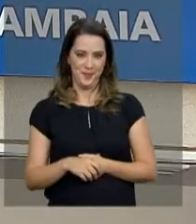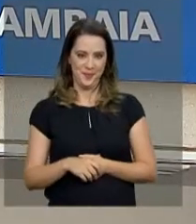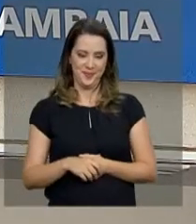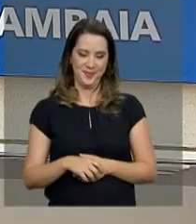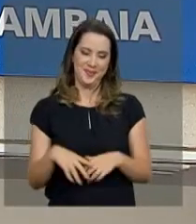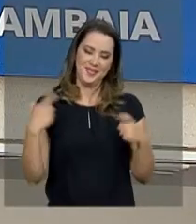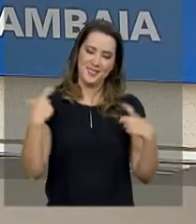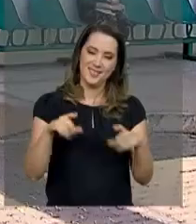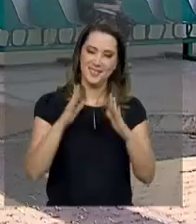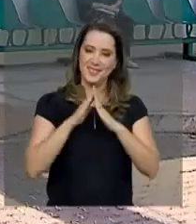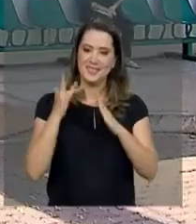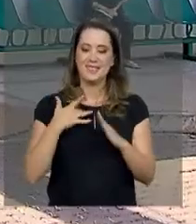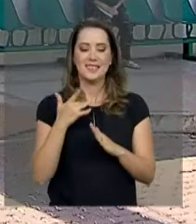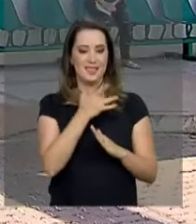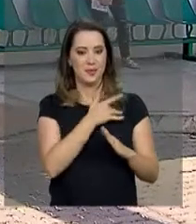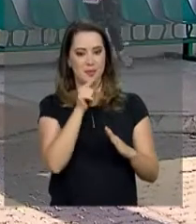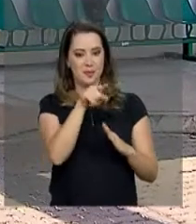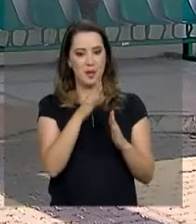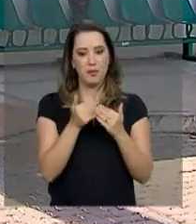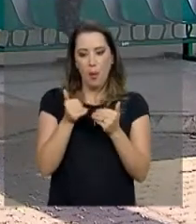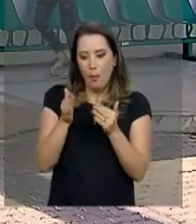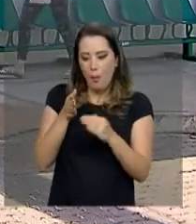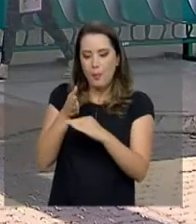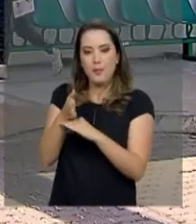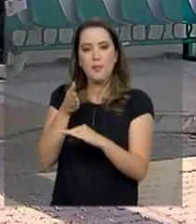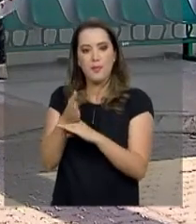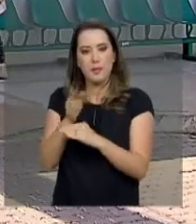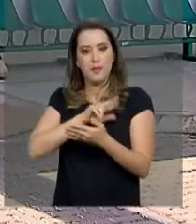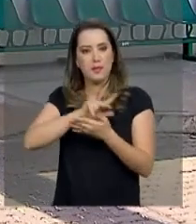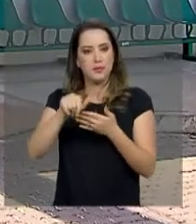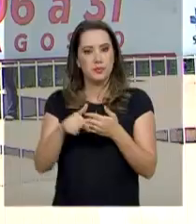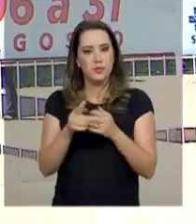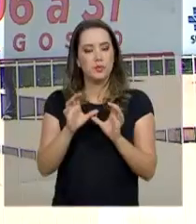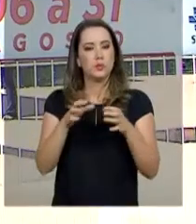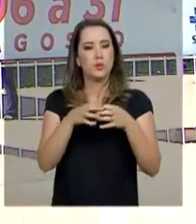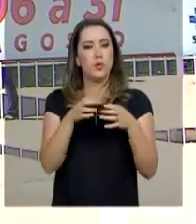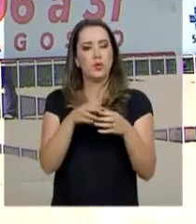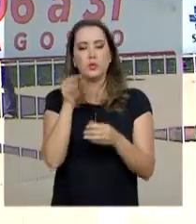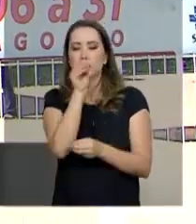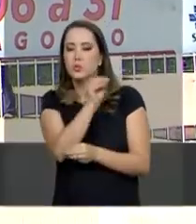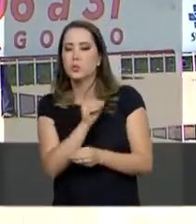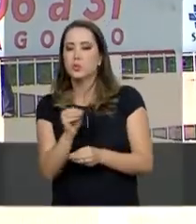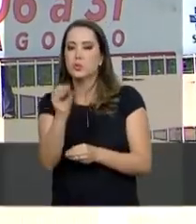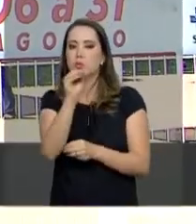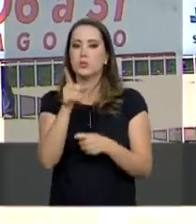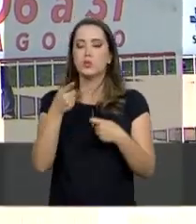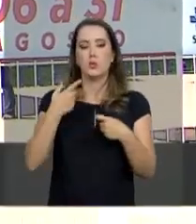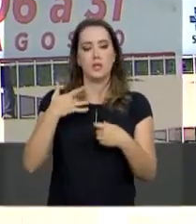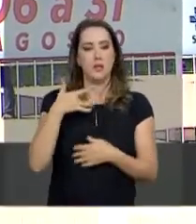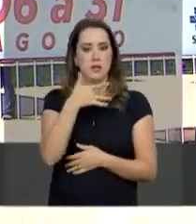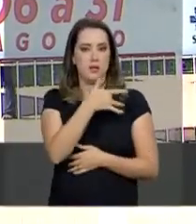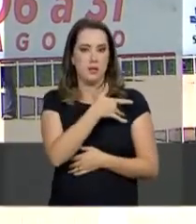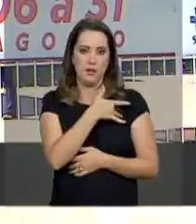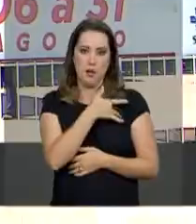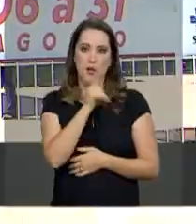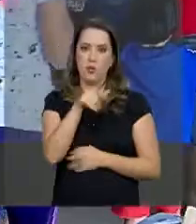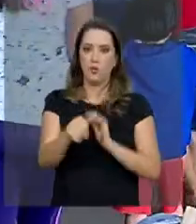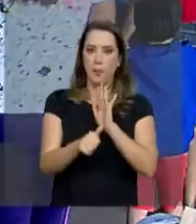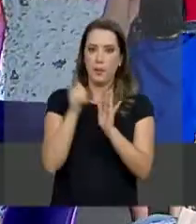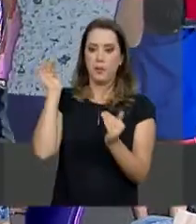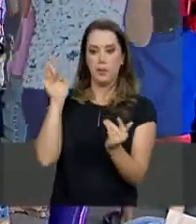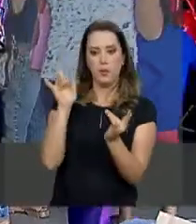básica de saúde é a principal porta de entrada das redes de atenção à saúde e deve ser o primeiro